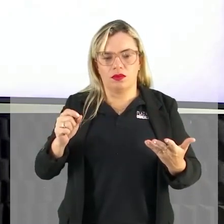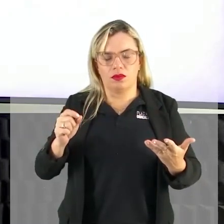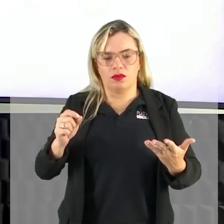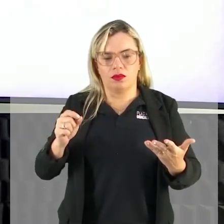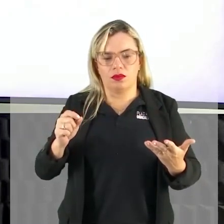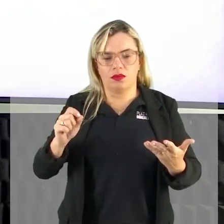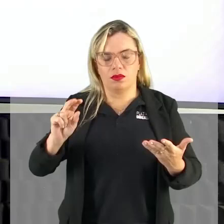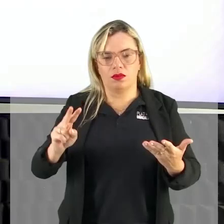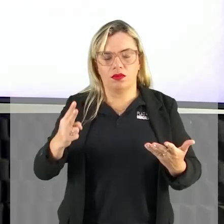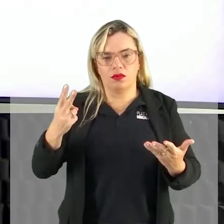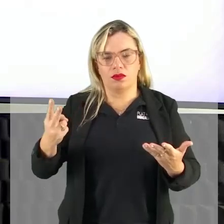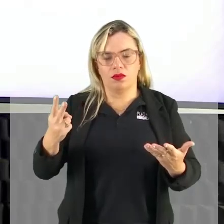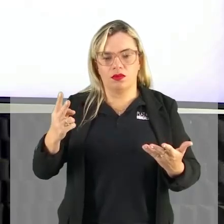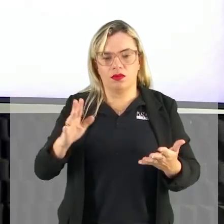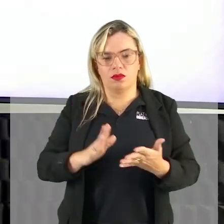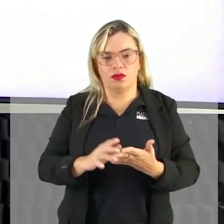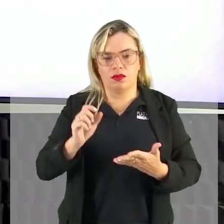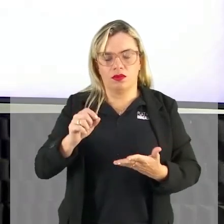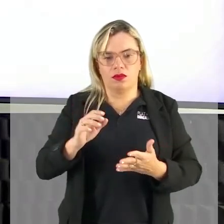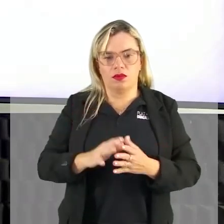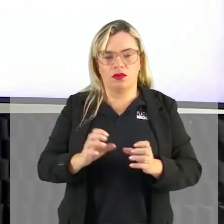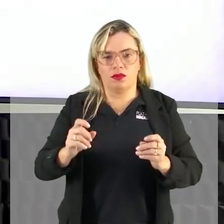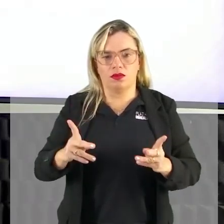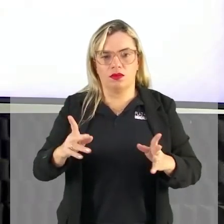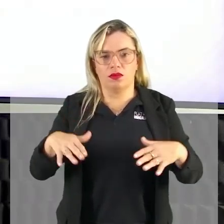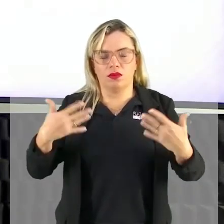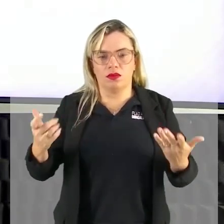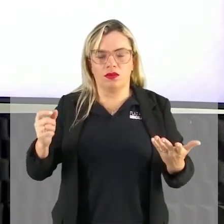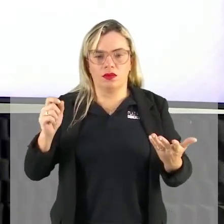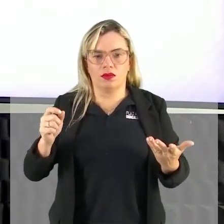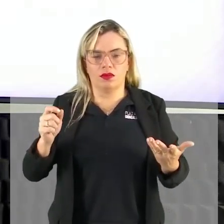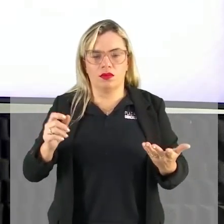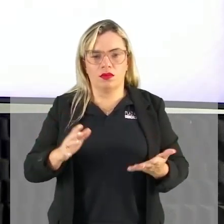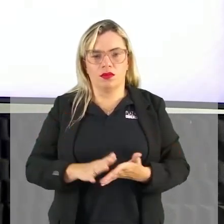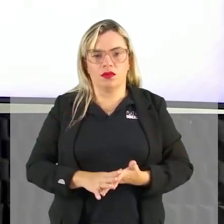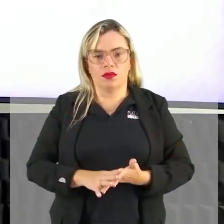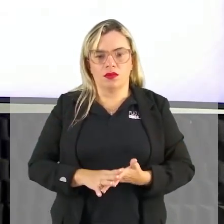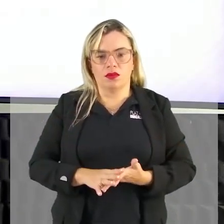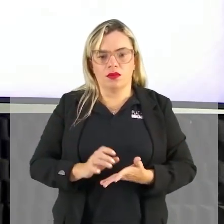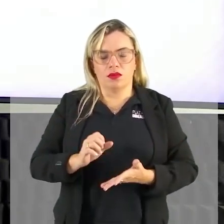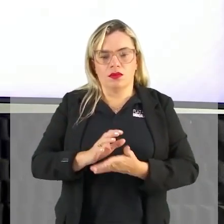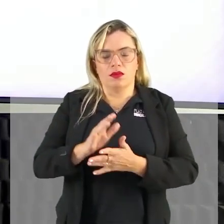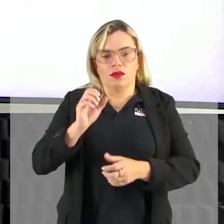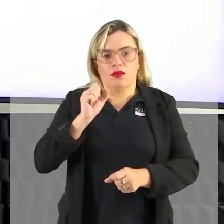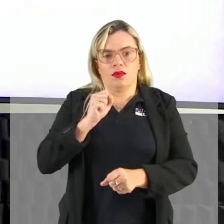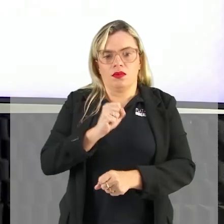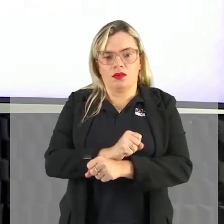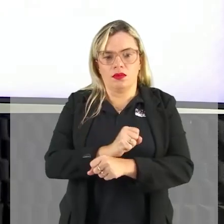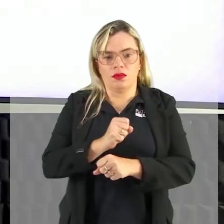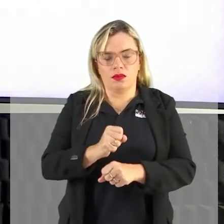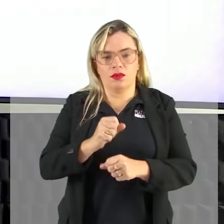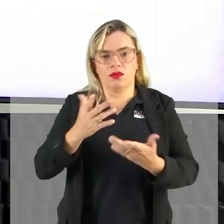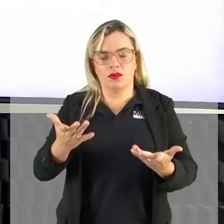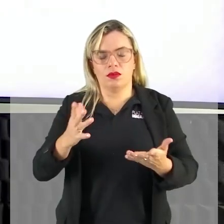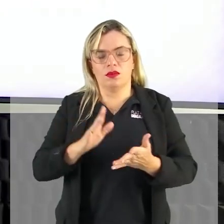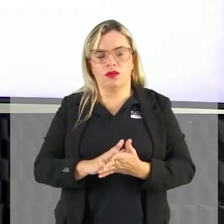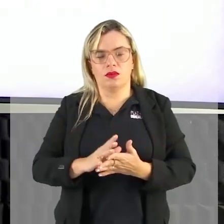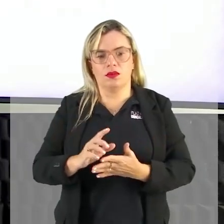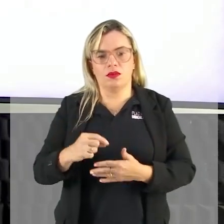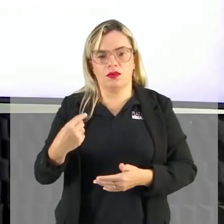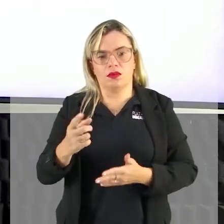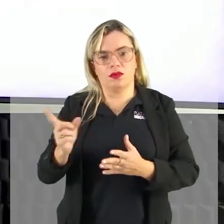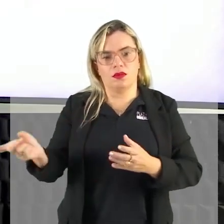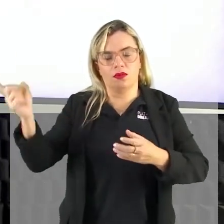o 2, né, o antimicrobiano 2, tá? A gente para por aqui, por enquanto, né? Nós